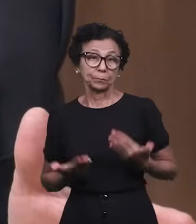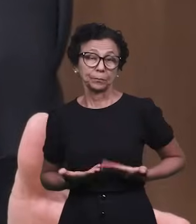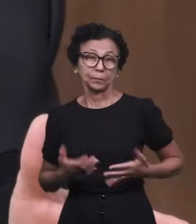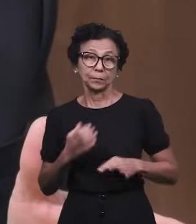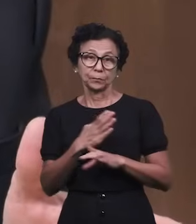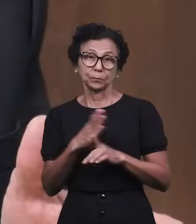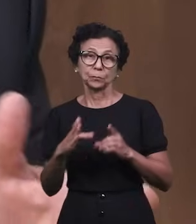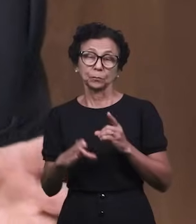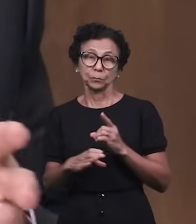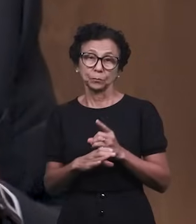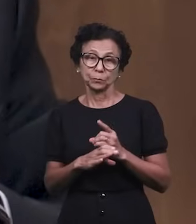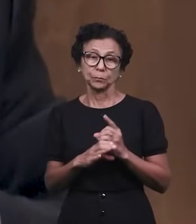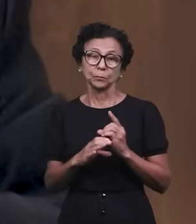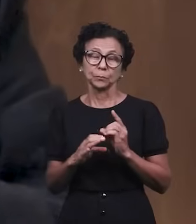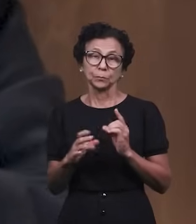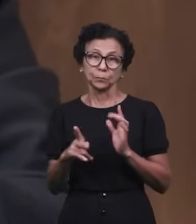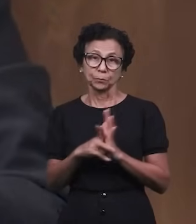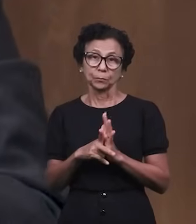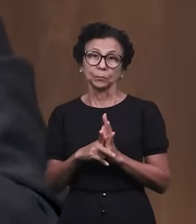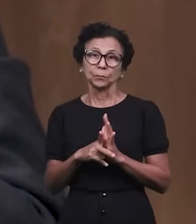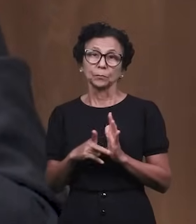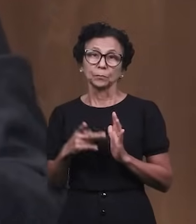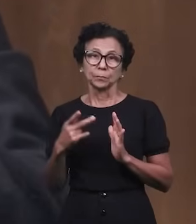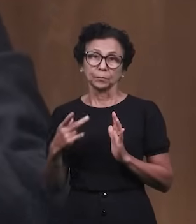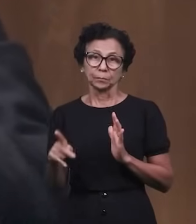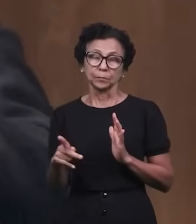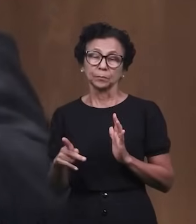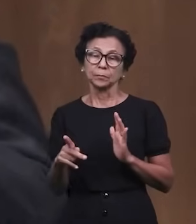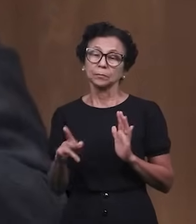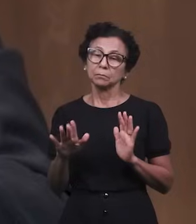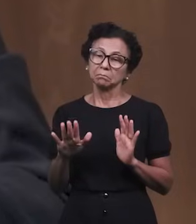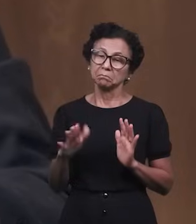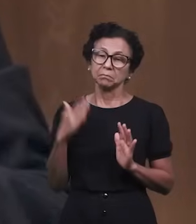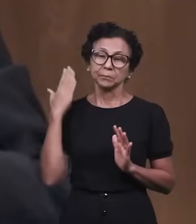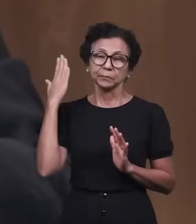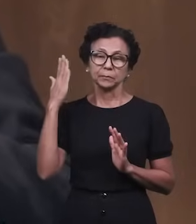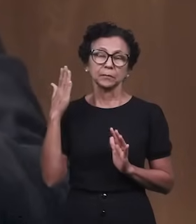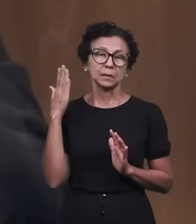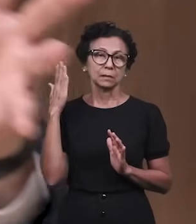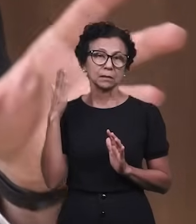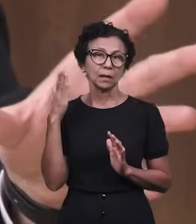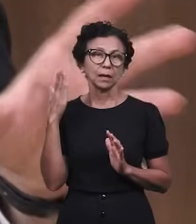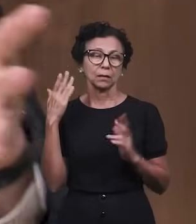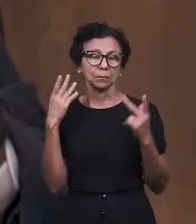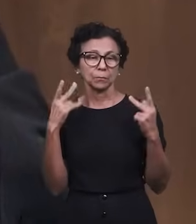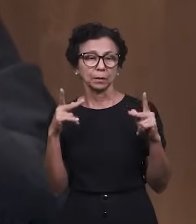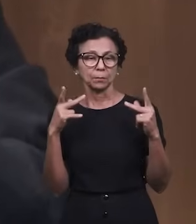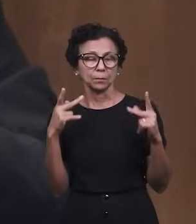das senhoras, pode ser que depois daquela mensagem,